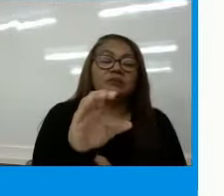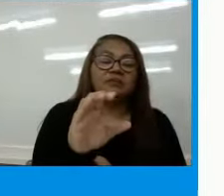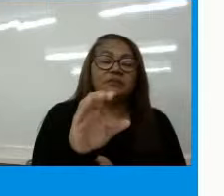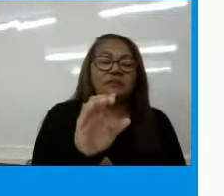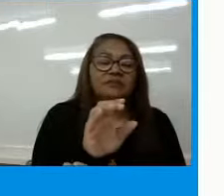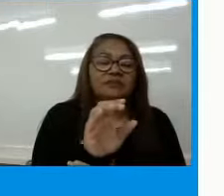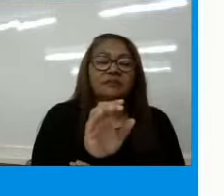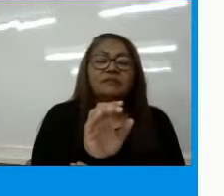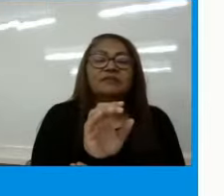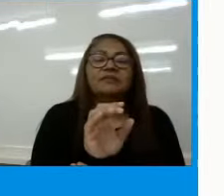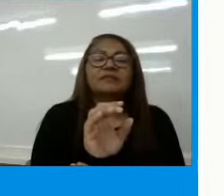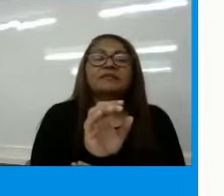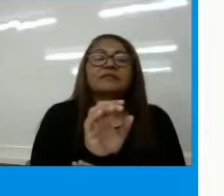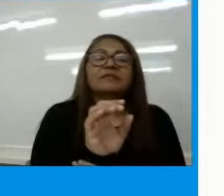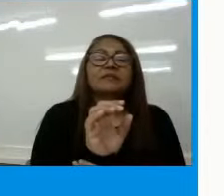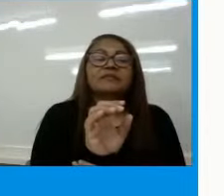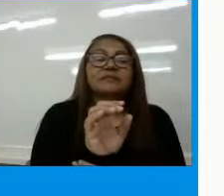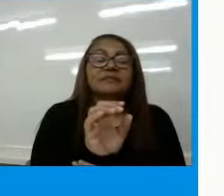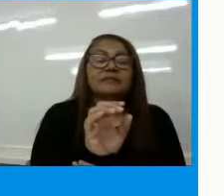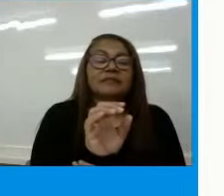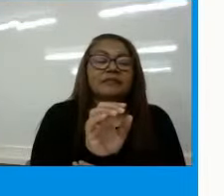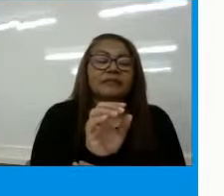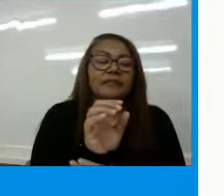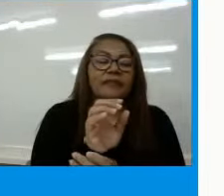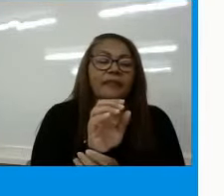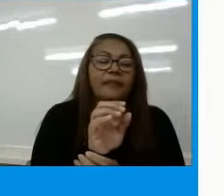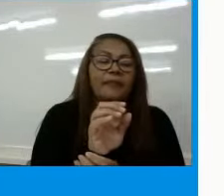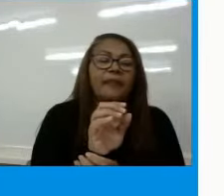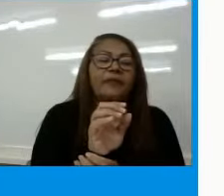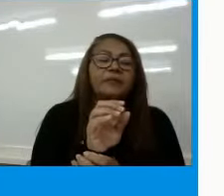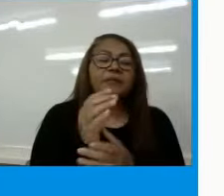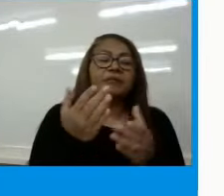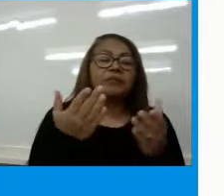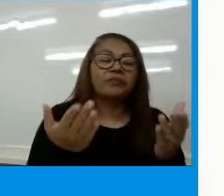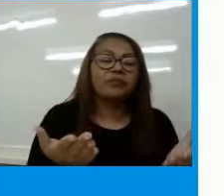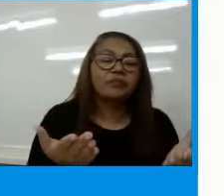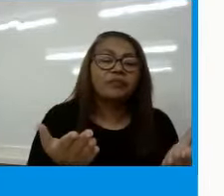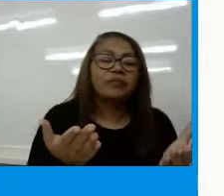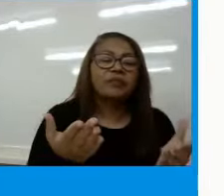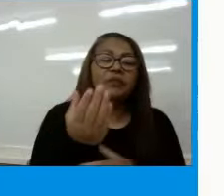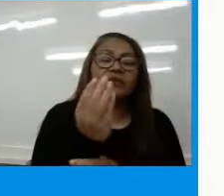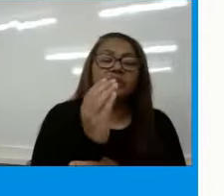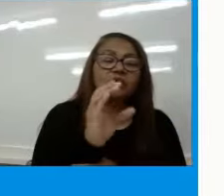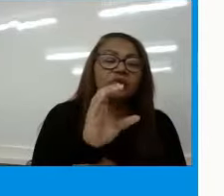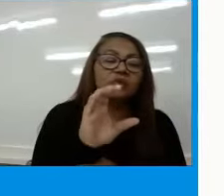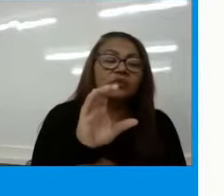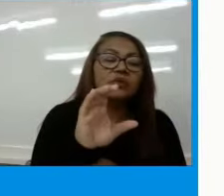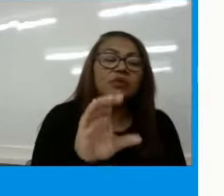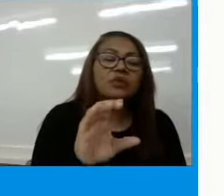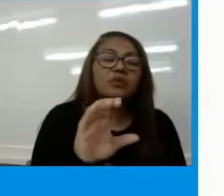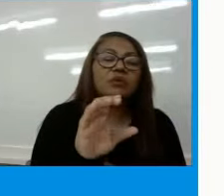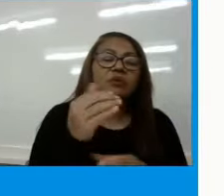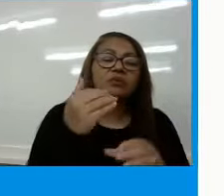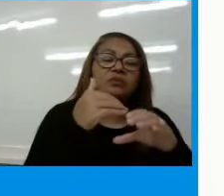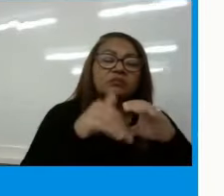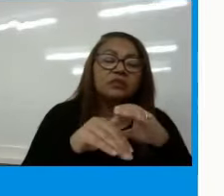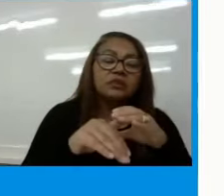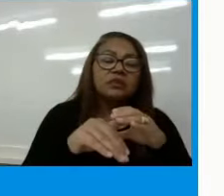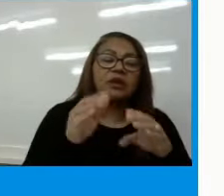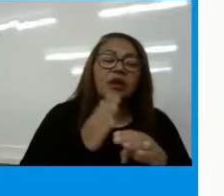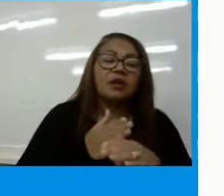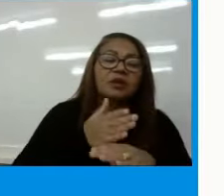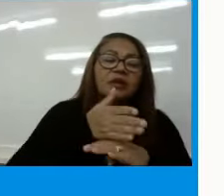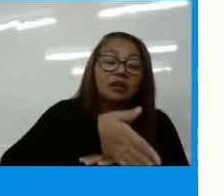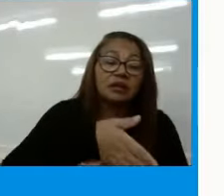Pronto. E aí, quando eu coloco meu e-mail e senha, eu entro na minha caixa de e-mail. E aí, isso é